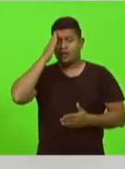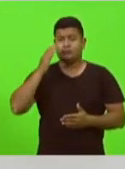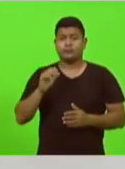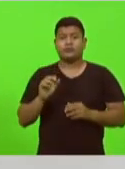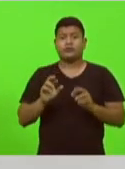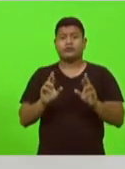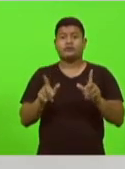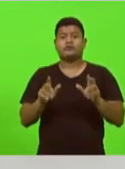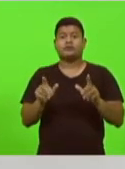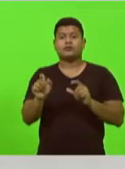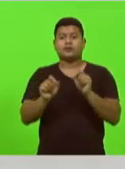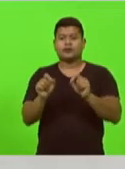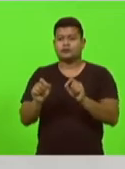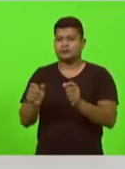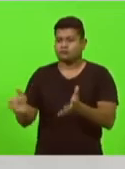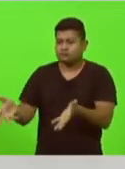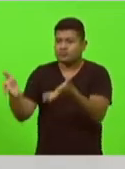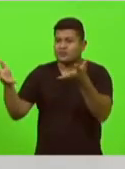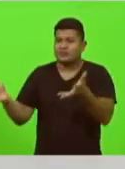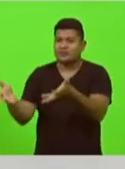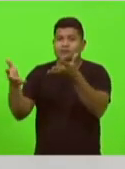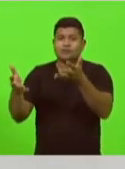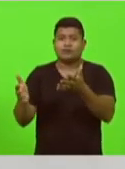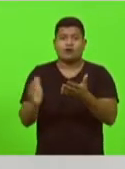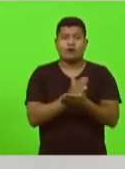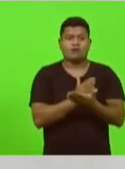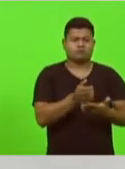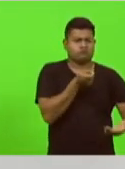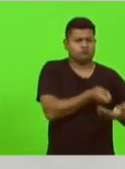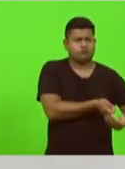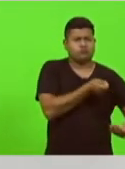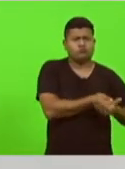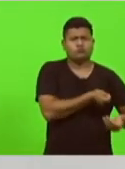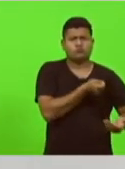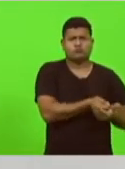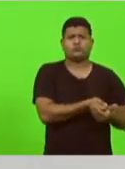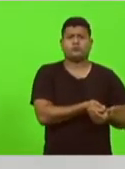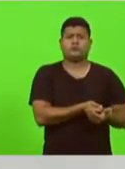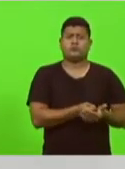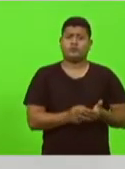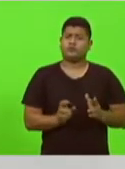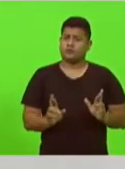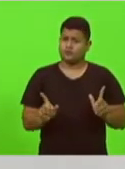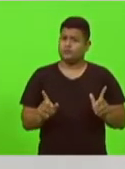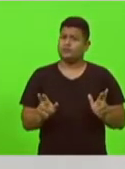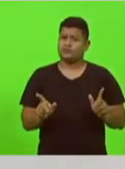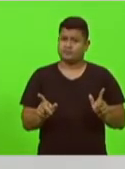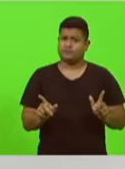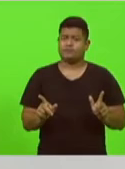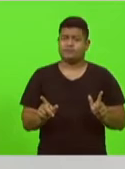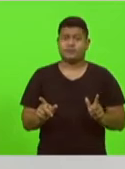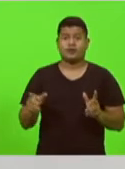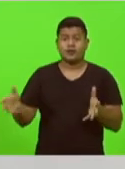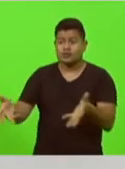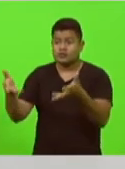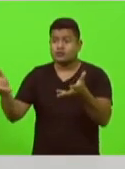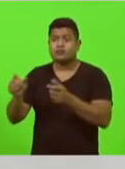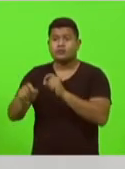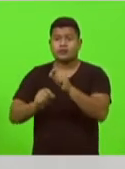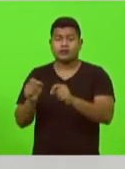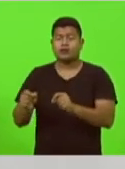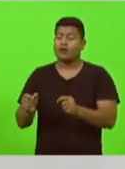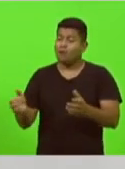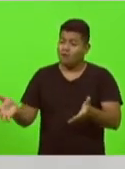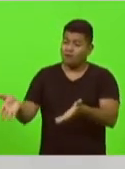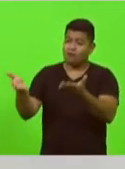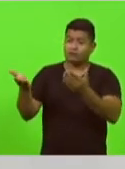coisa e de tu obrigar alguma coisa. Tu incentivar é tu motivar a pessoa a fazer